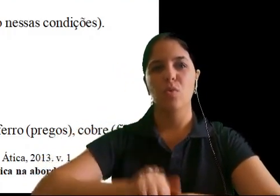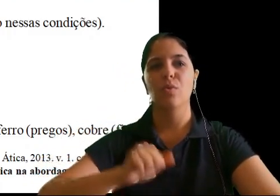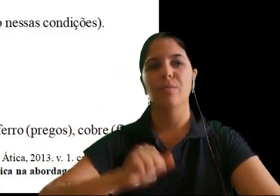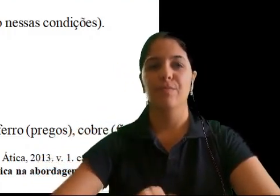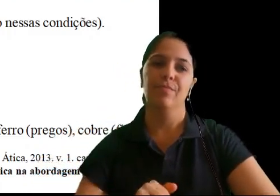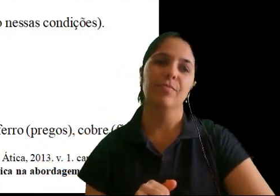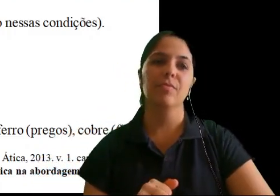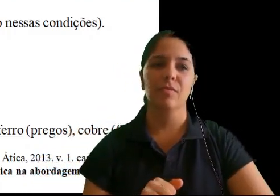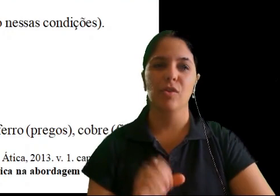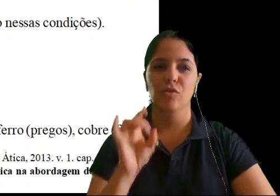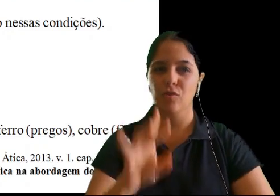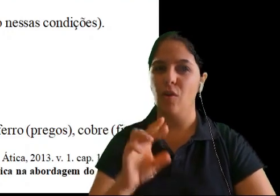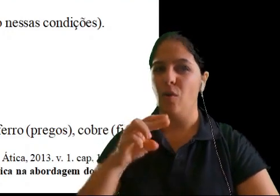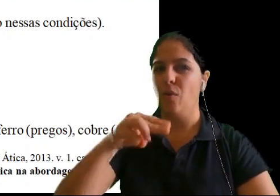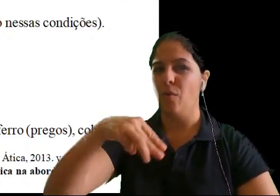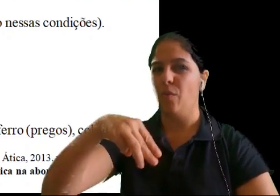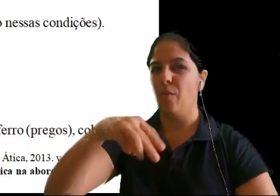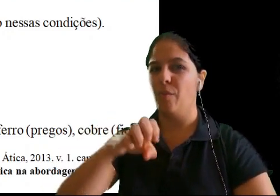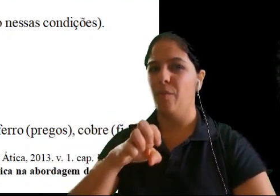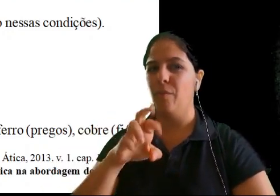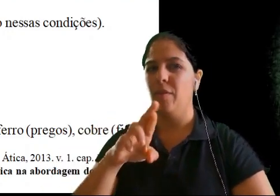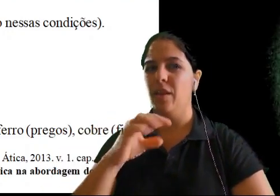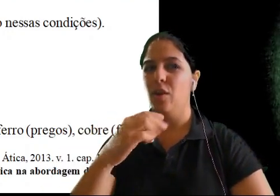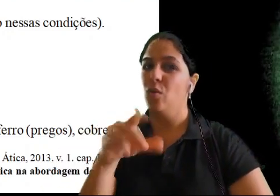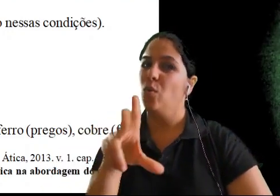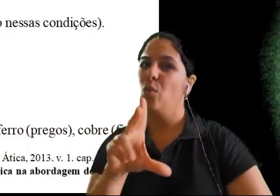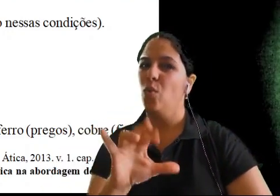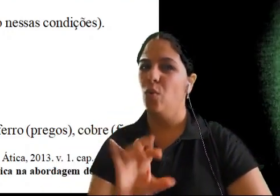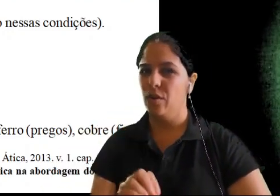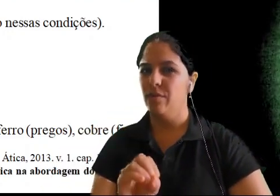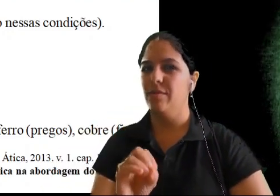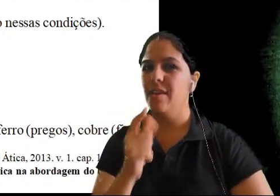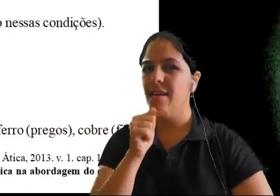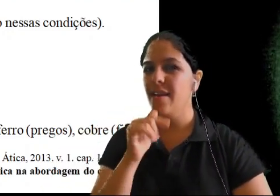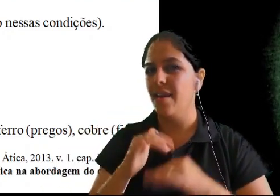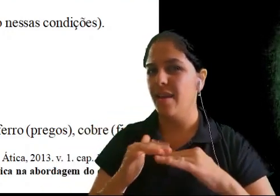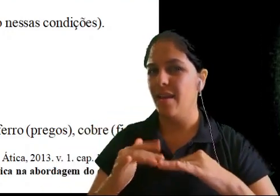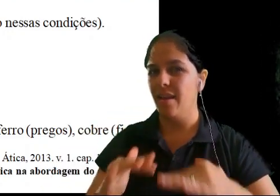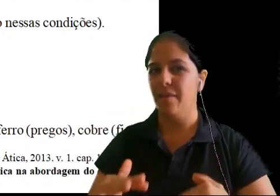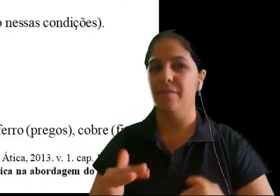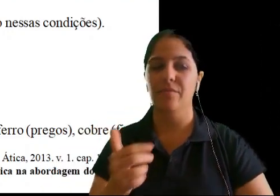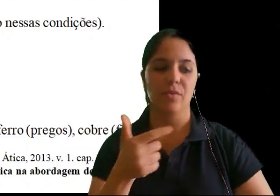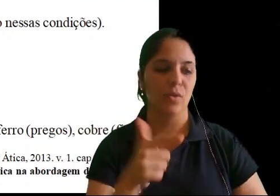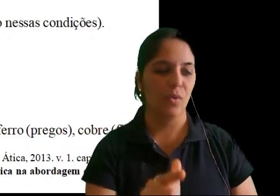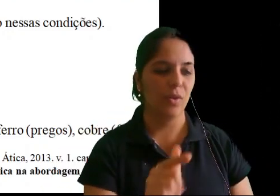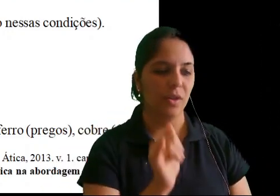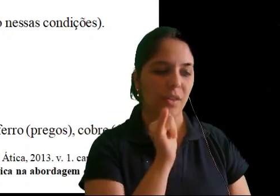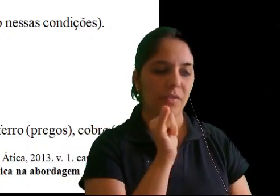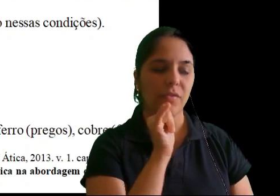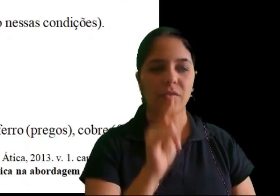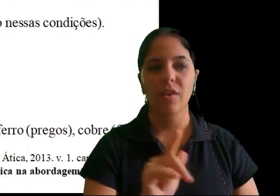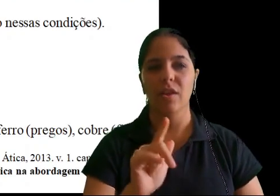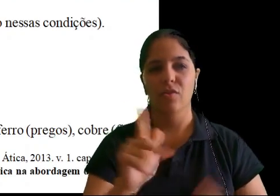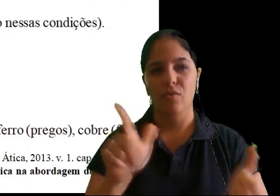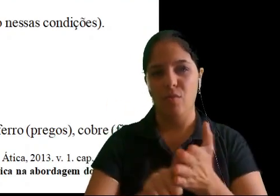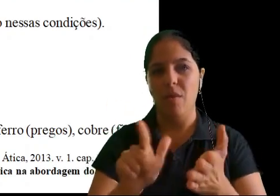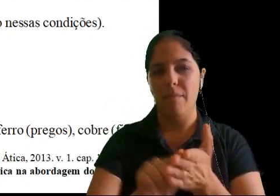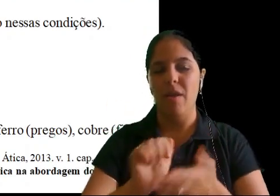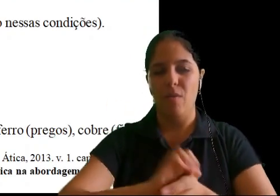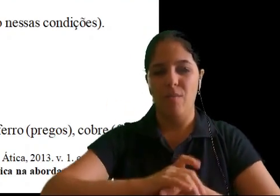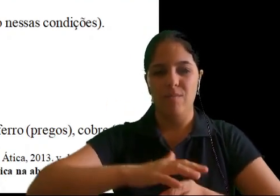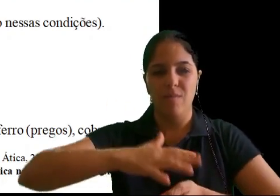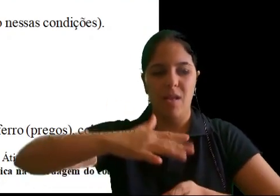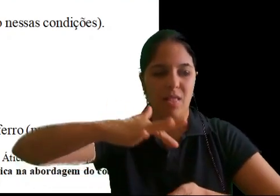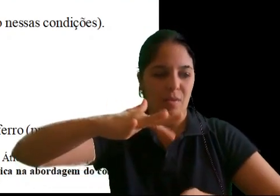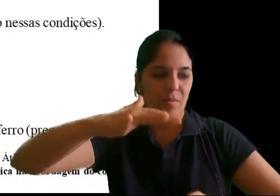ambiente, com exceção do mercúrio, que é líquido. E aqui na imagem nós temos a representação do papel